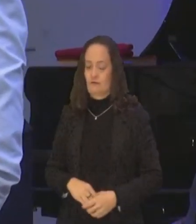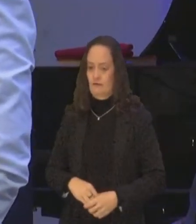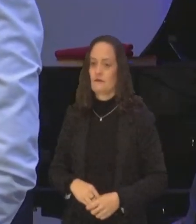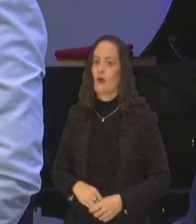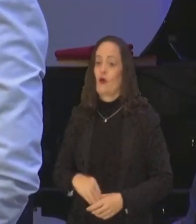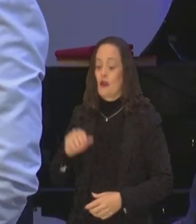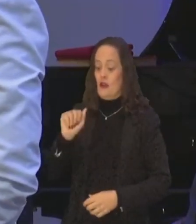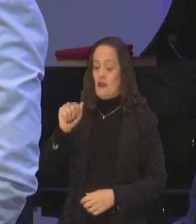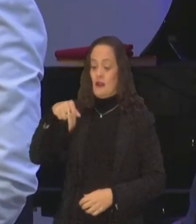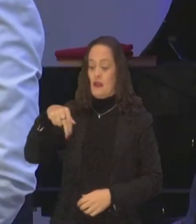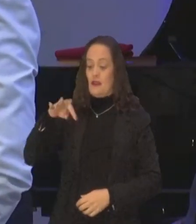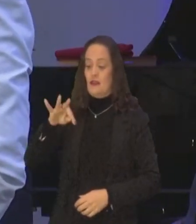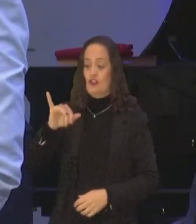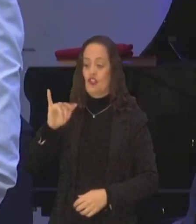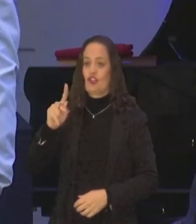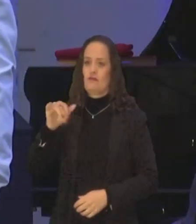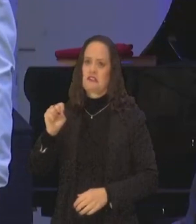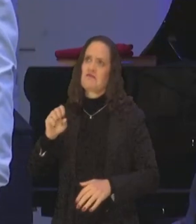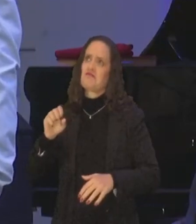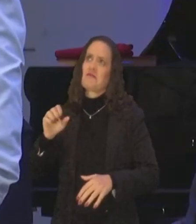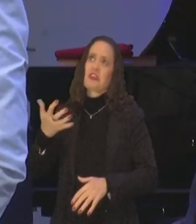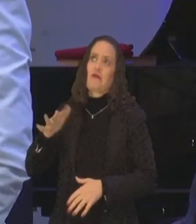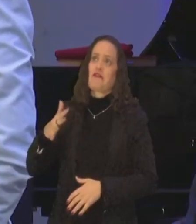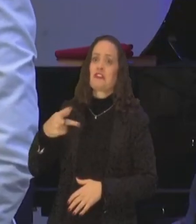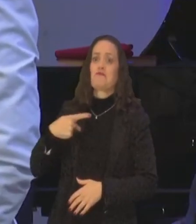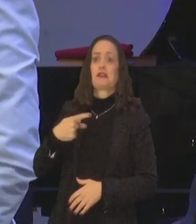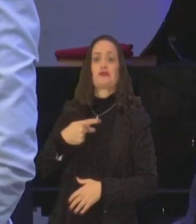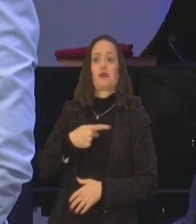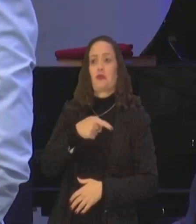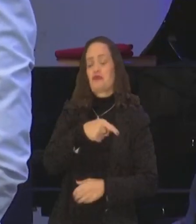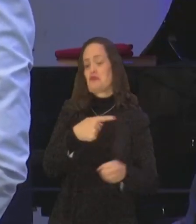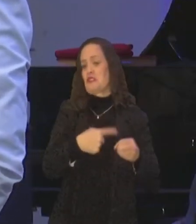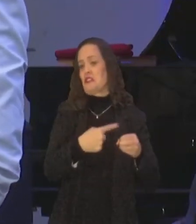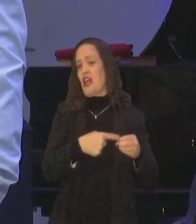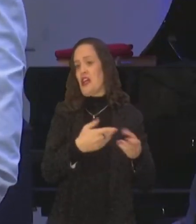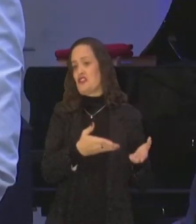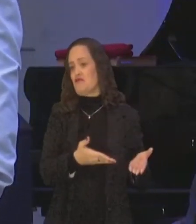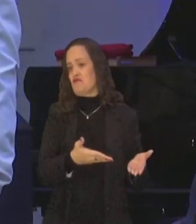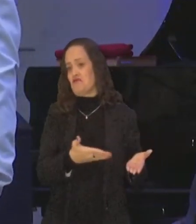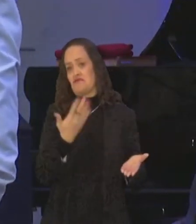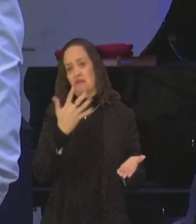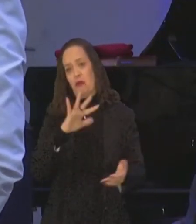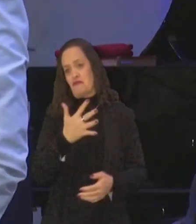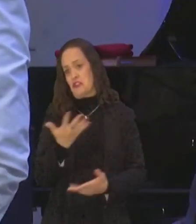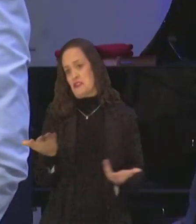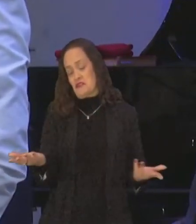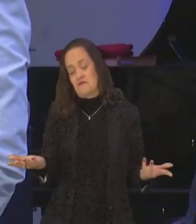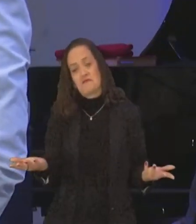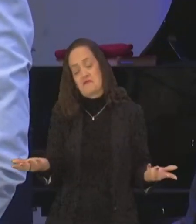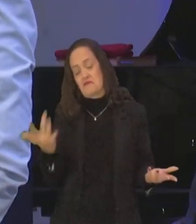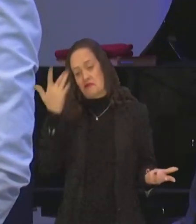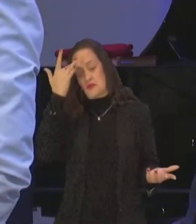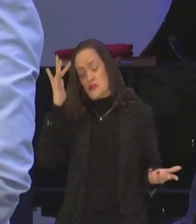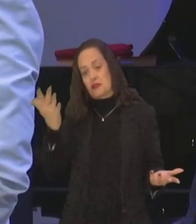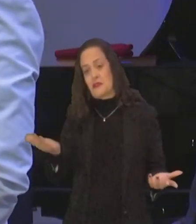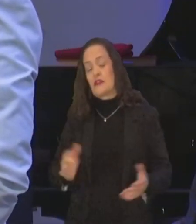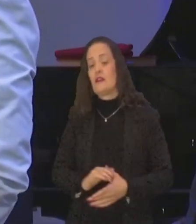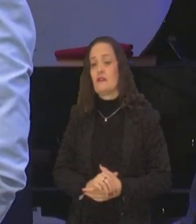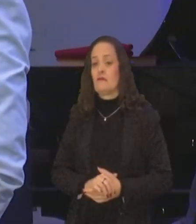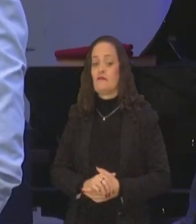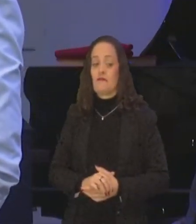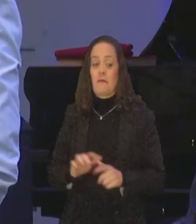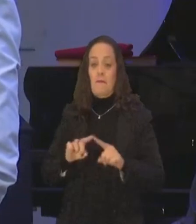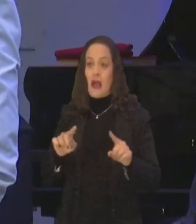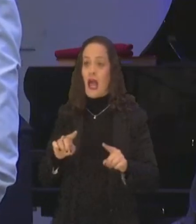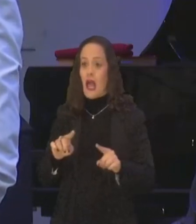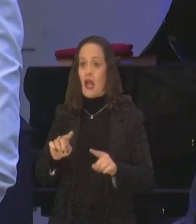Antipas tenha sido pastor da igreja desta cidade, segundo Tertuliano, um dos pais da igreja do 3º século. Ele foi